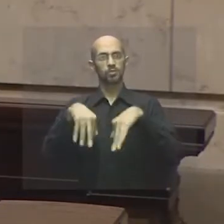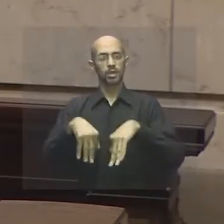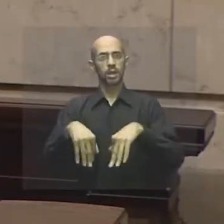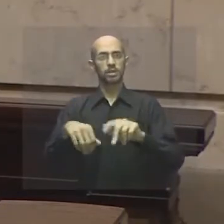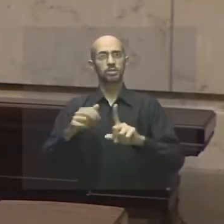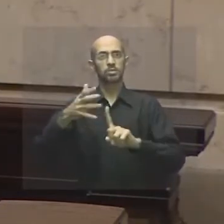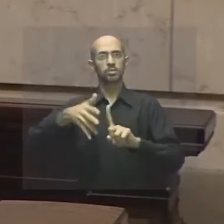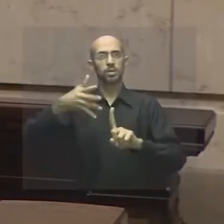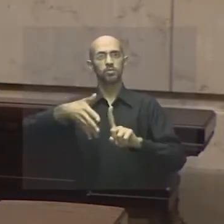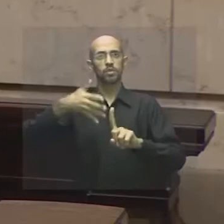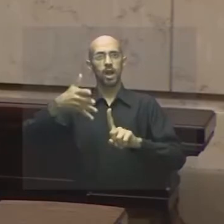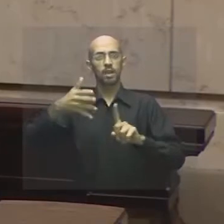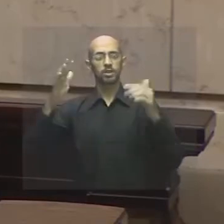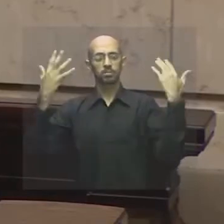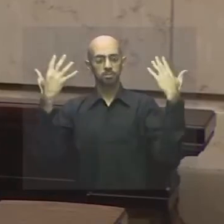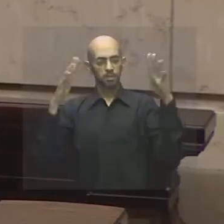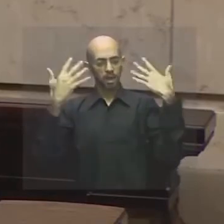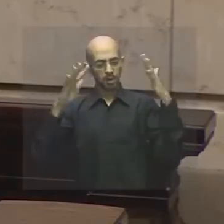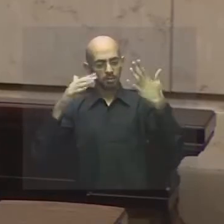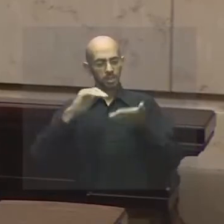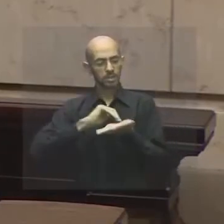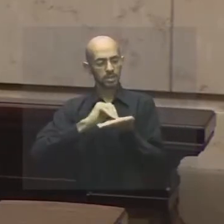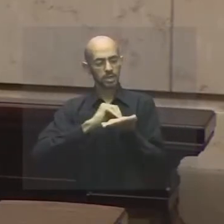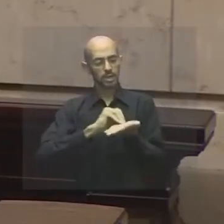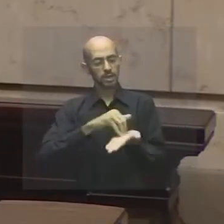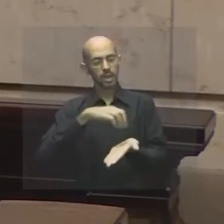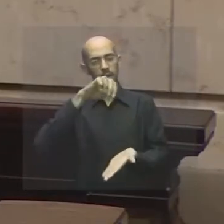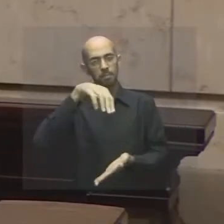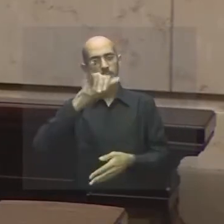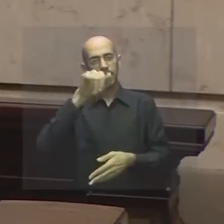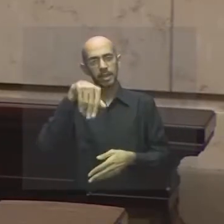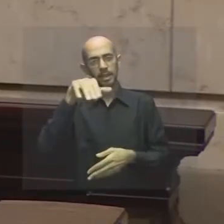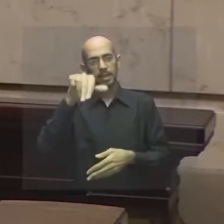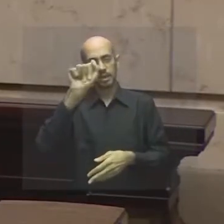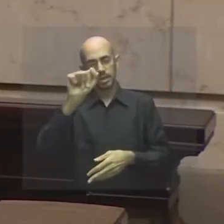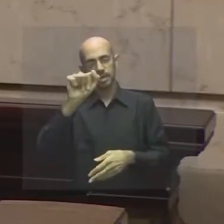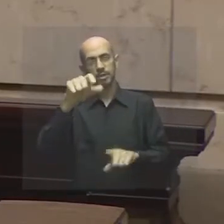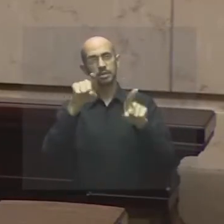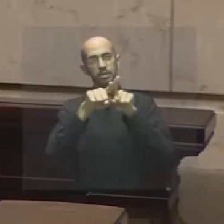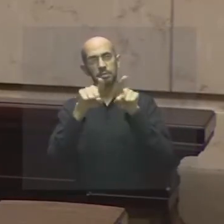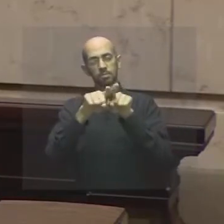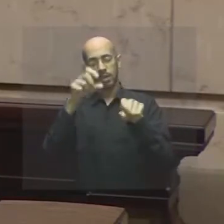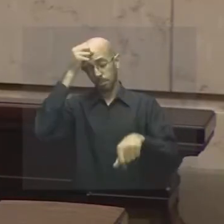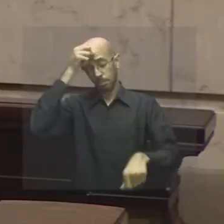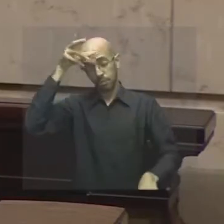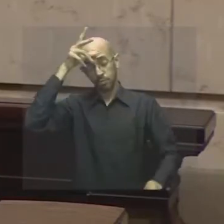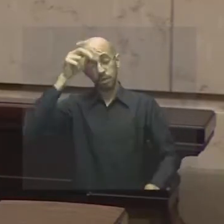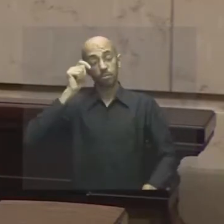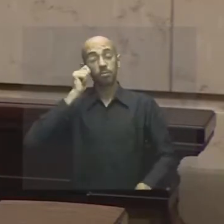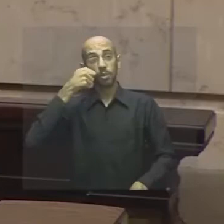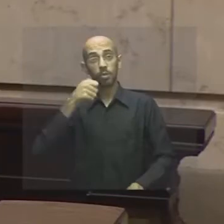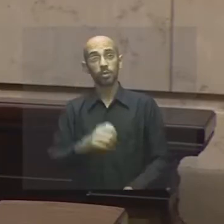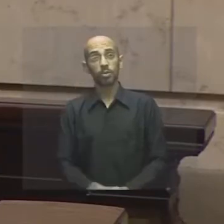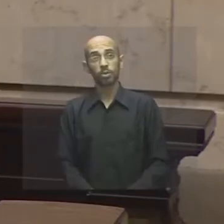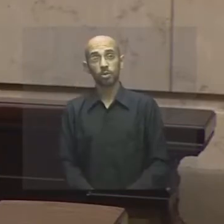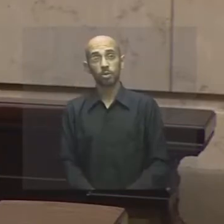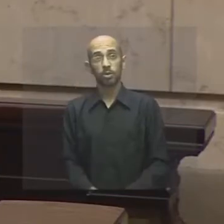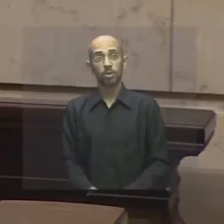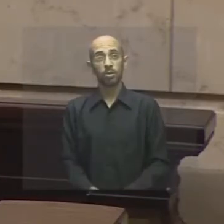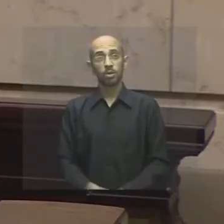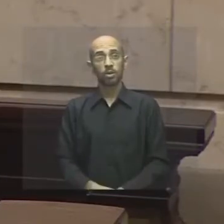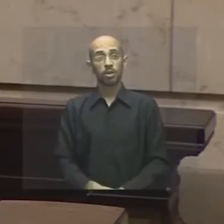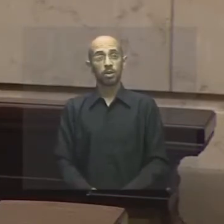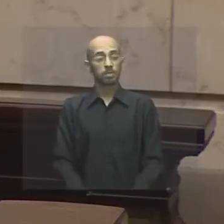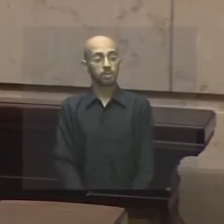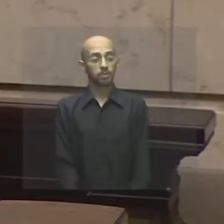tribuna parabenizando a secretária de transporte, Maína, parabenizando o prefeito Eduardo Paes, que chamaram